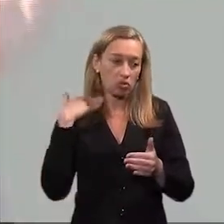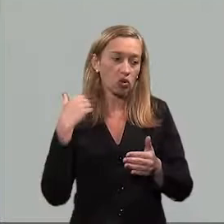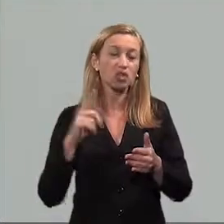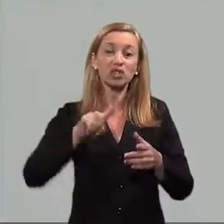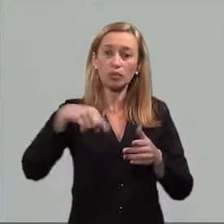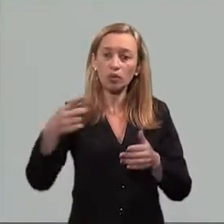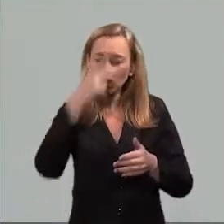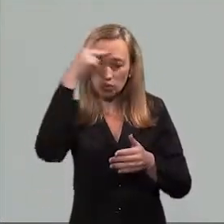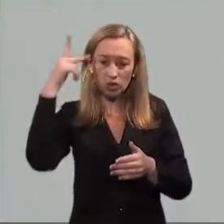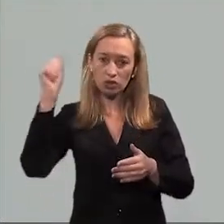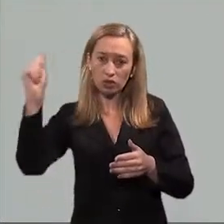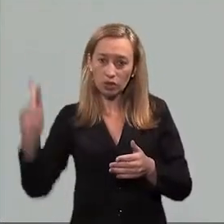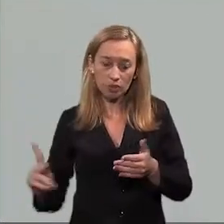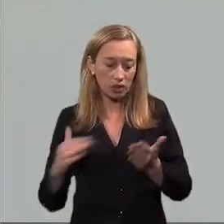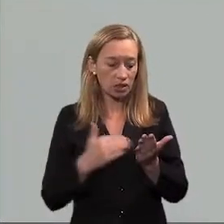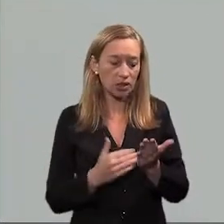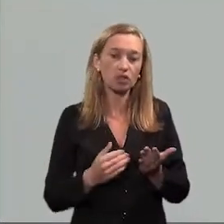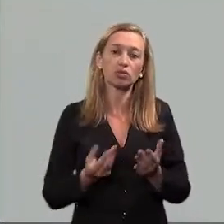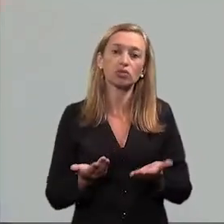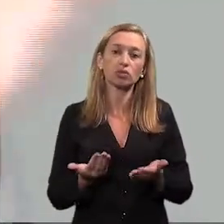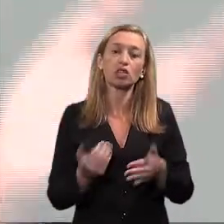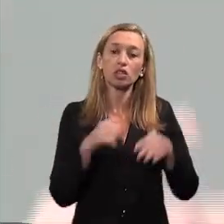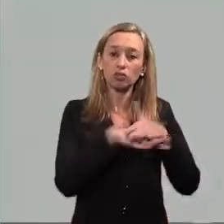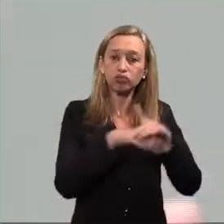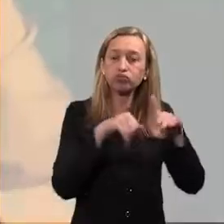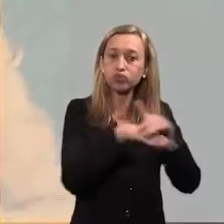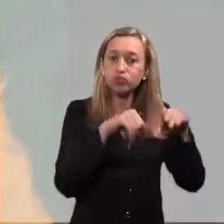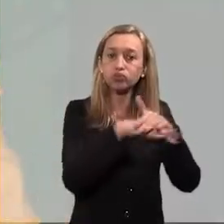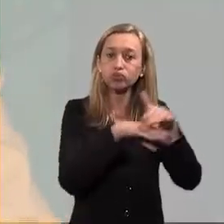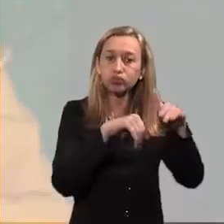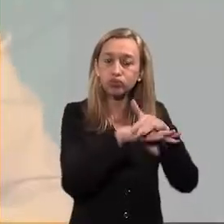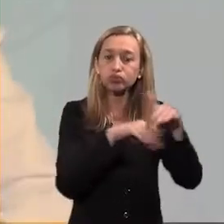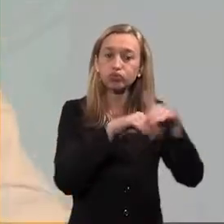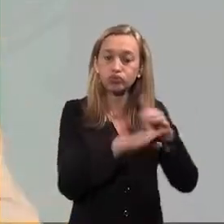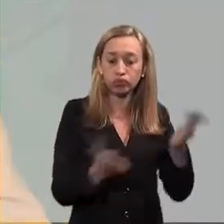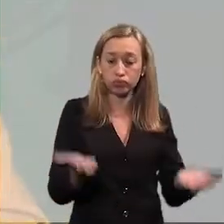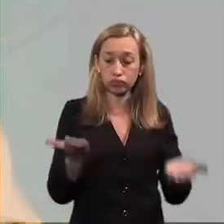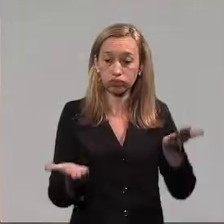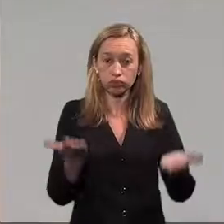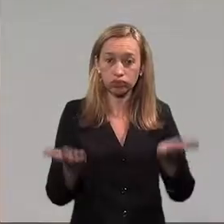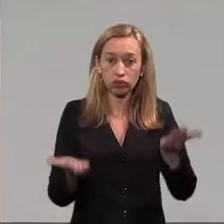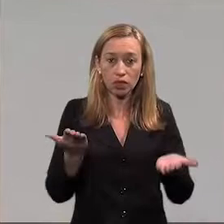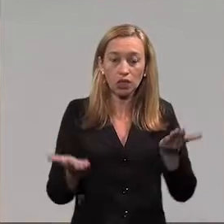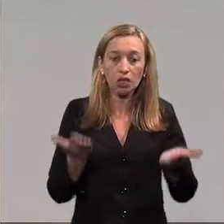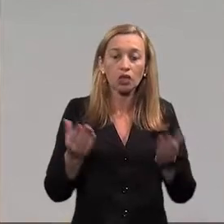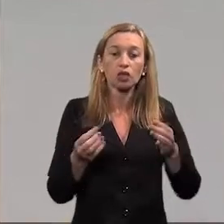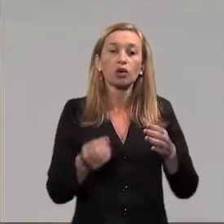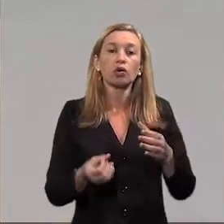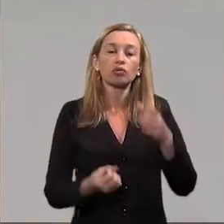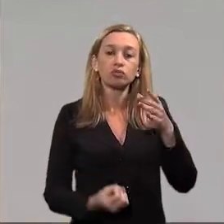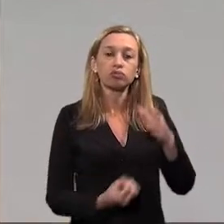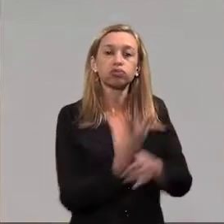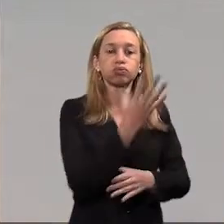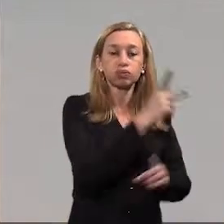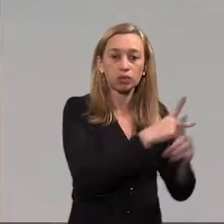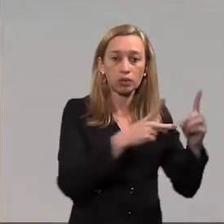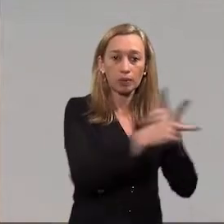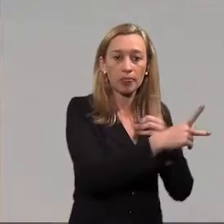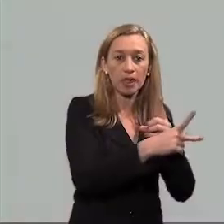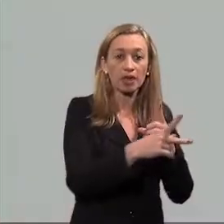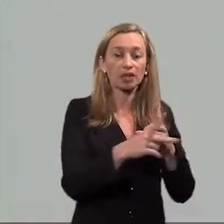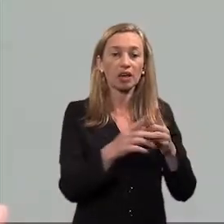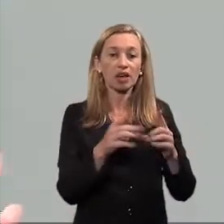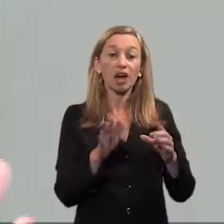Depois as pessoas vão se aposentando e não necessariamente a balança vai se reequilibrando. Então, desde que o Rio Previdência foi criado, ele foi criado